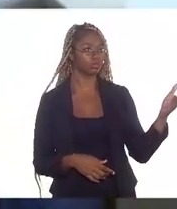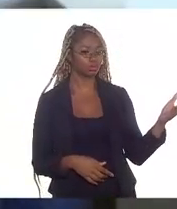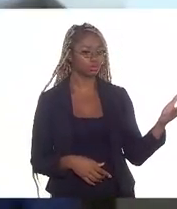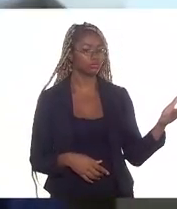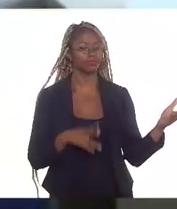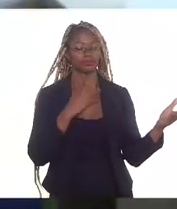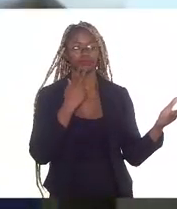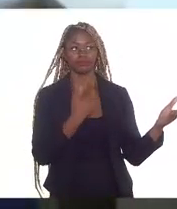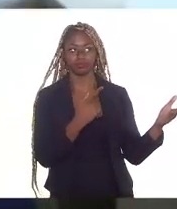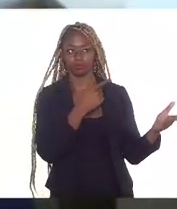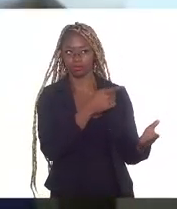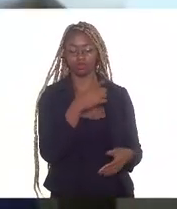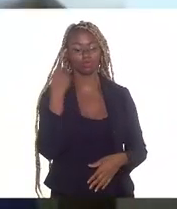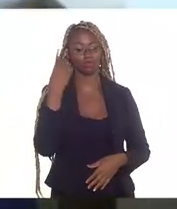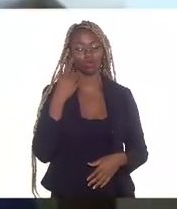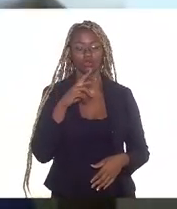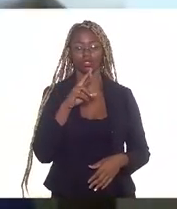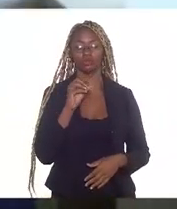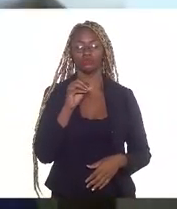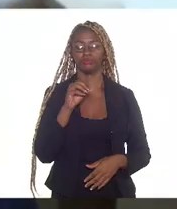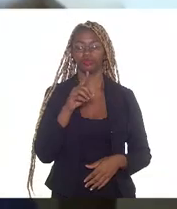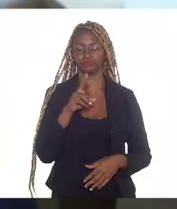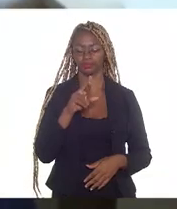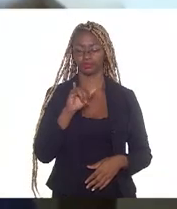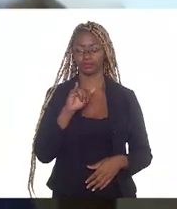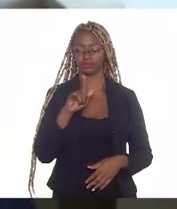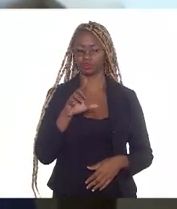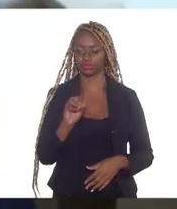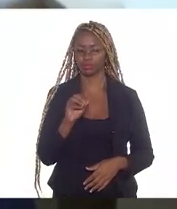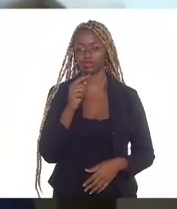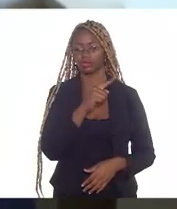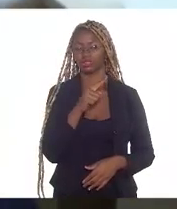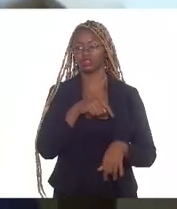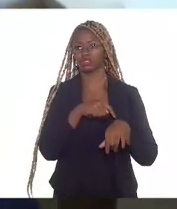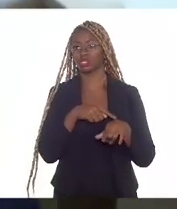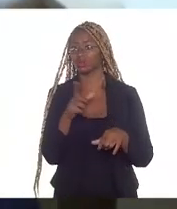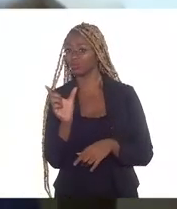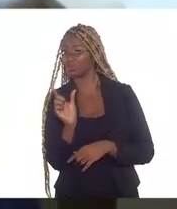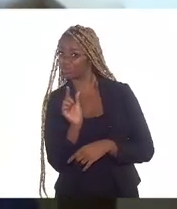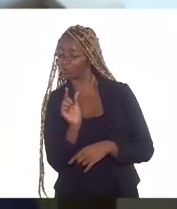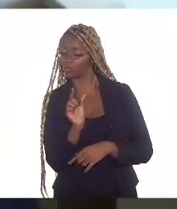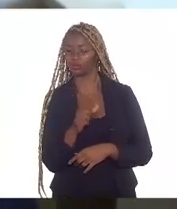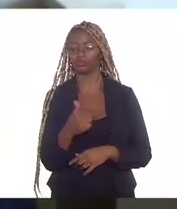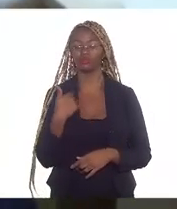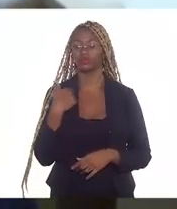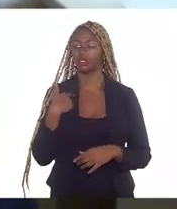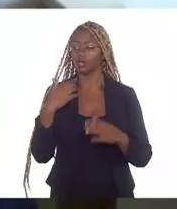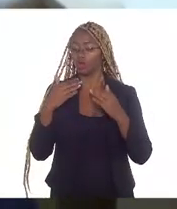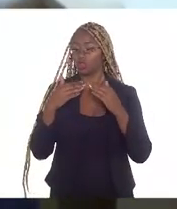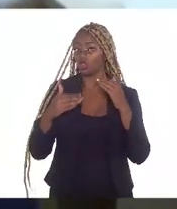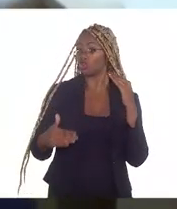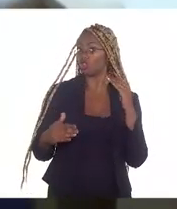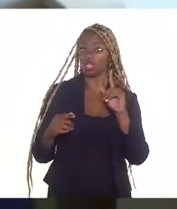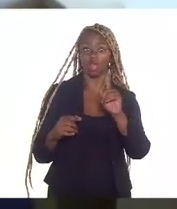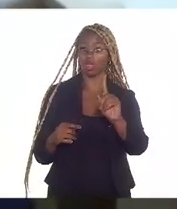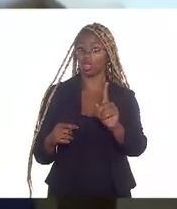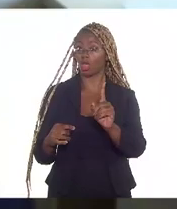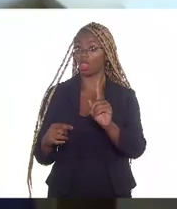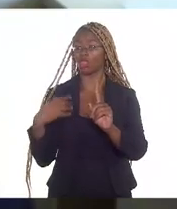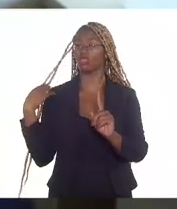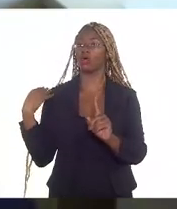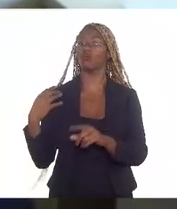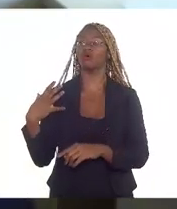Amorim, já que Vossa Excelência está com um tempo muito curto, eu não estou discordando de Vossa Excelência, não. Eu vou